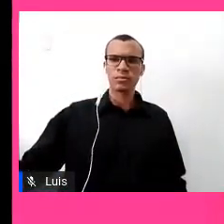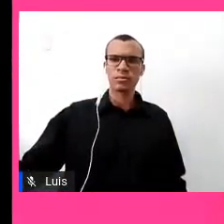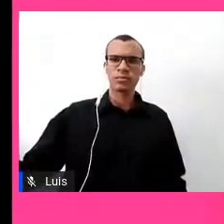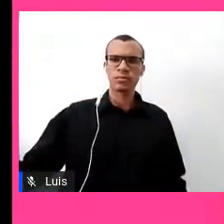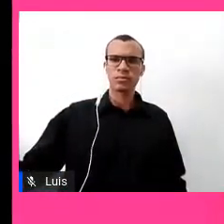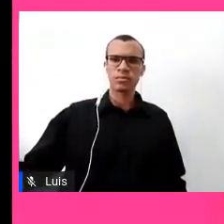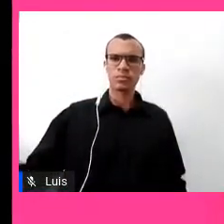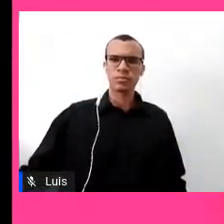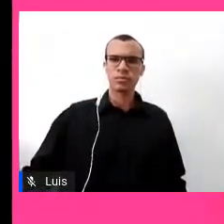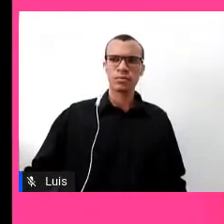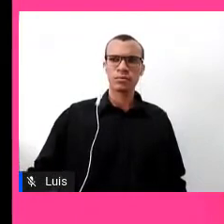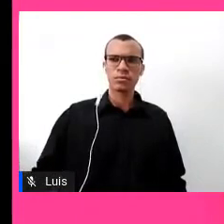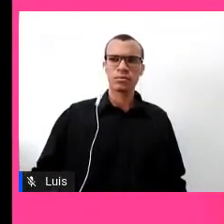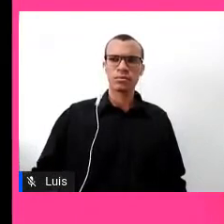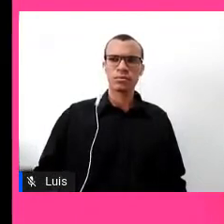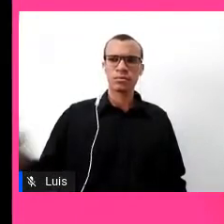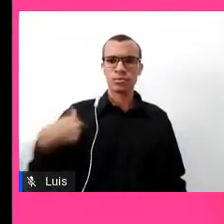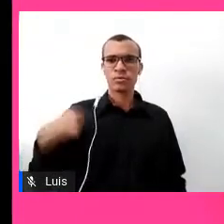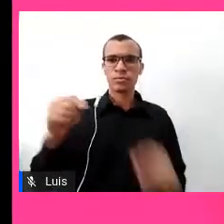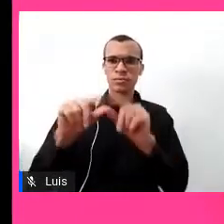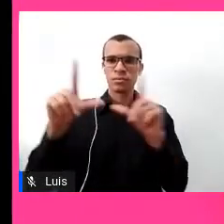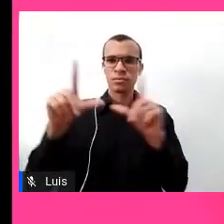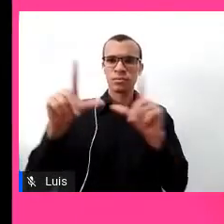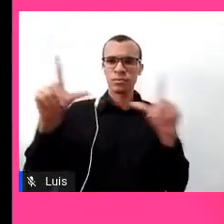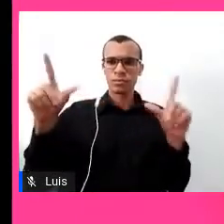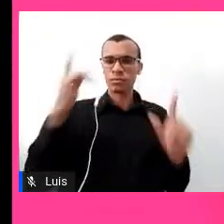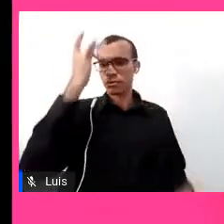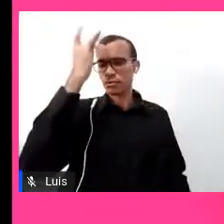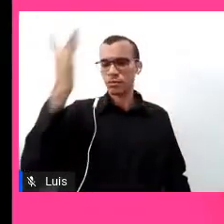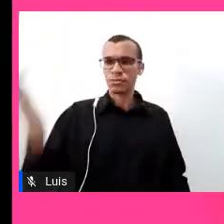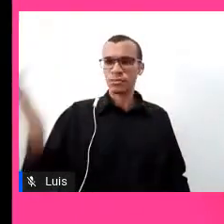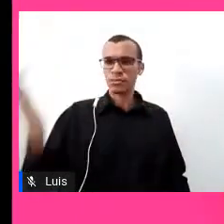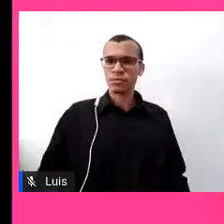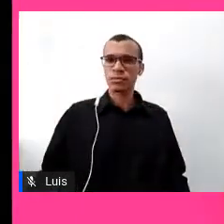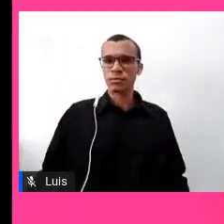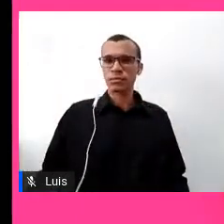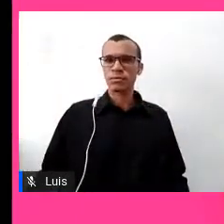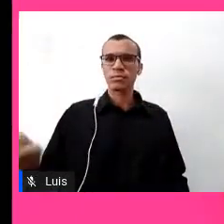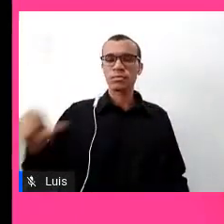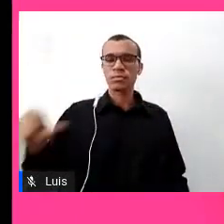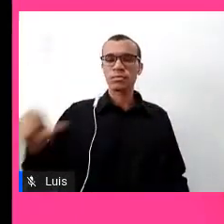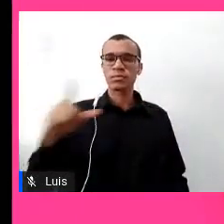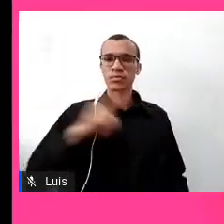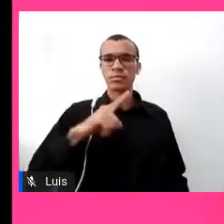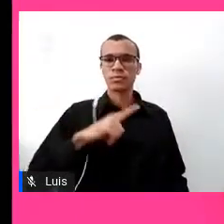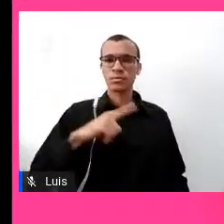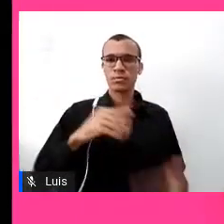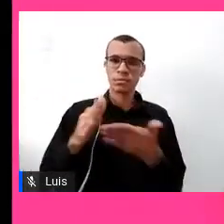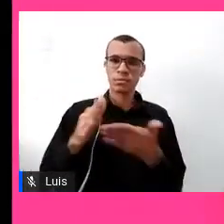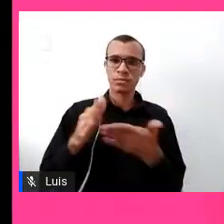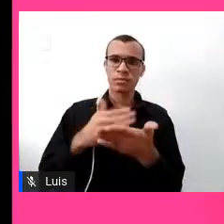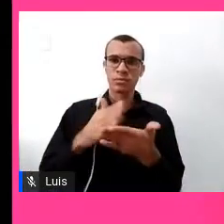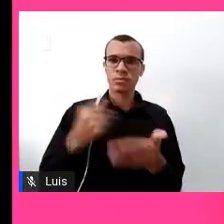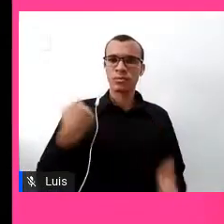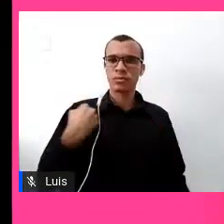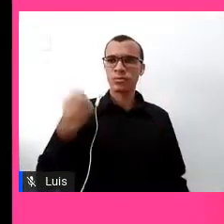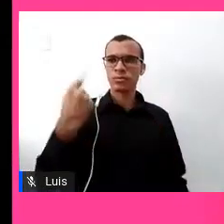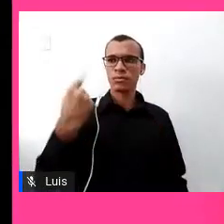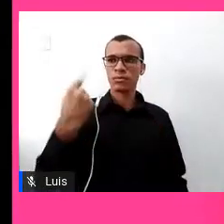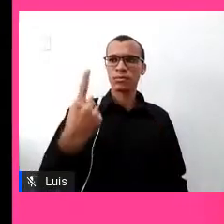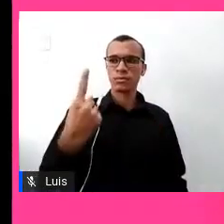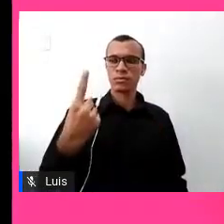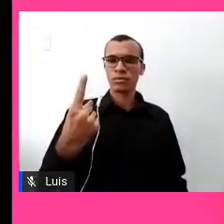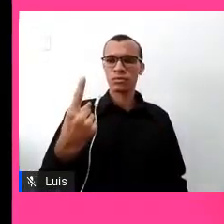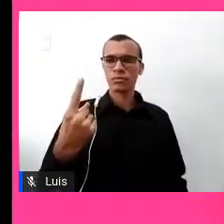Aqui eu dei um zoom para ficar um pouco mais fácil. Aqui eu tenho a página número 1, E aí, na página número 1,